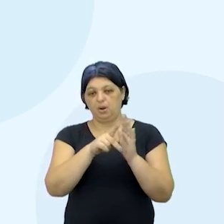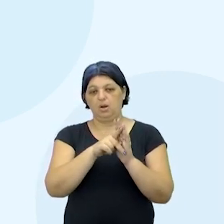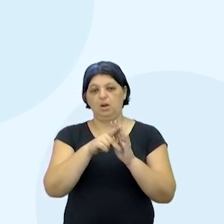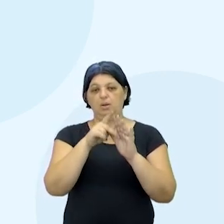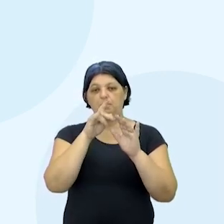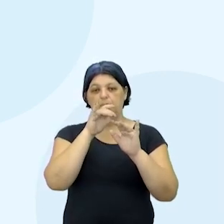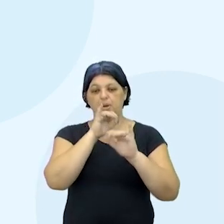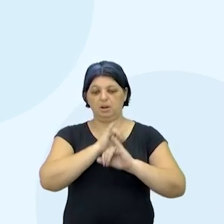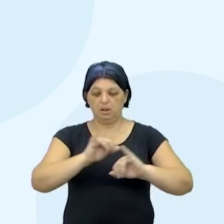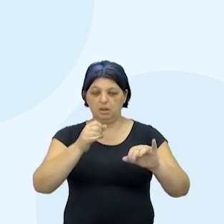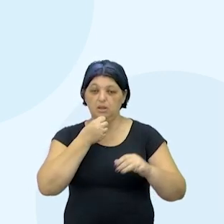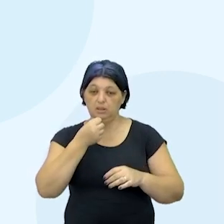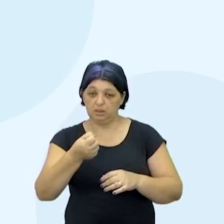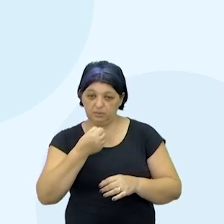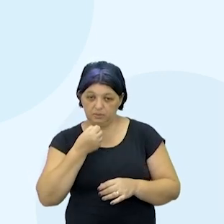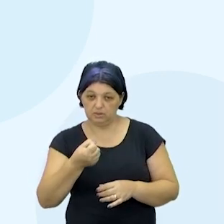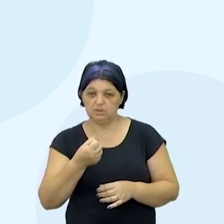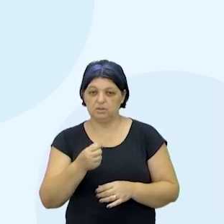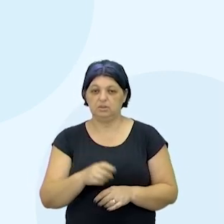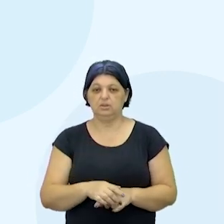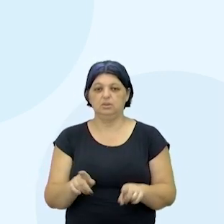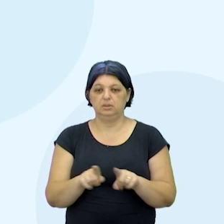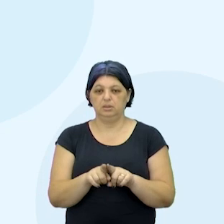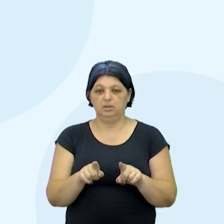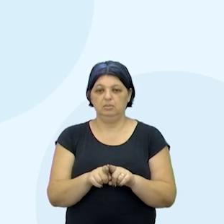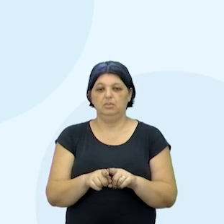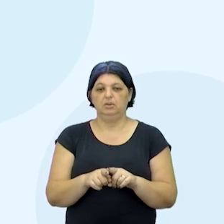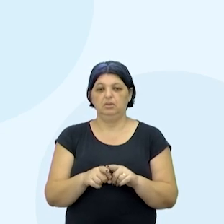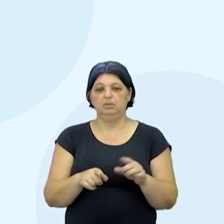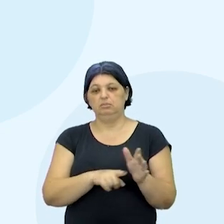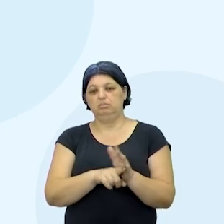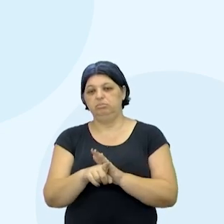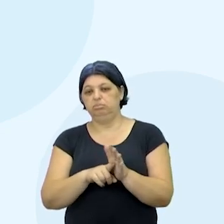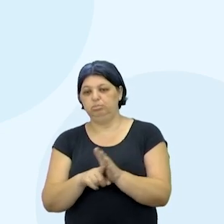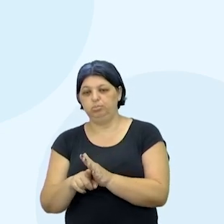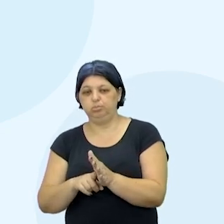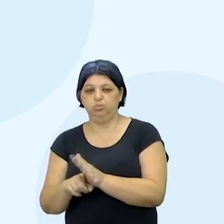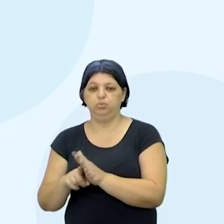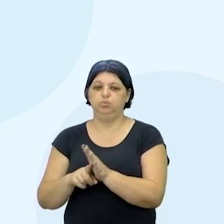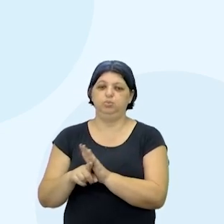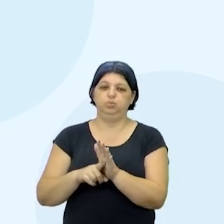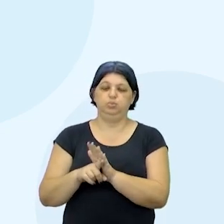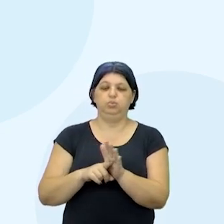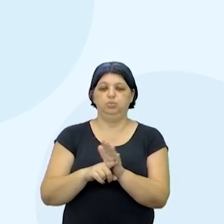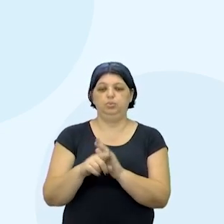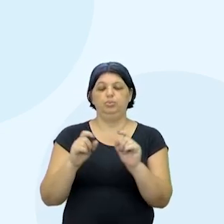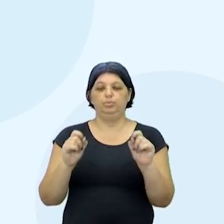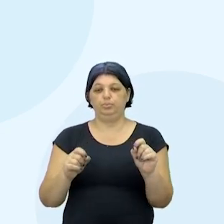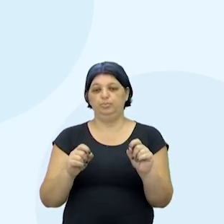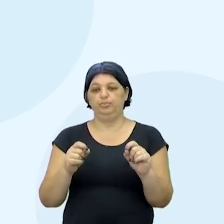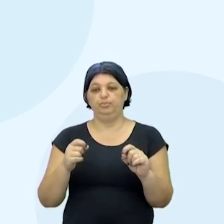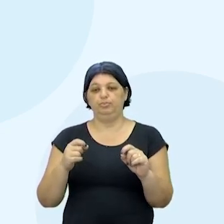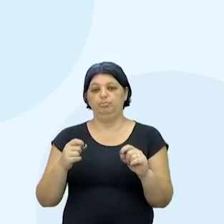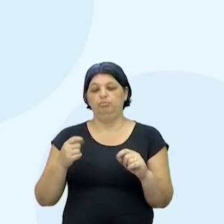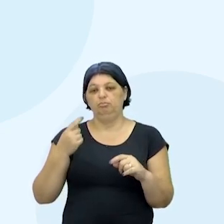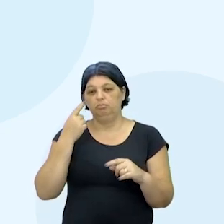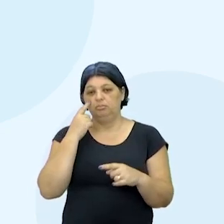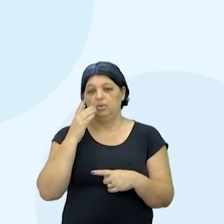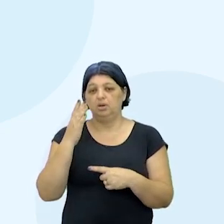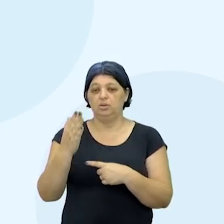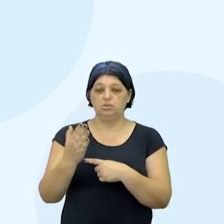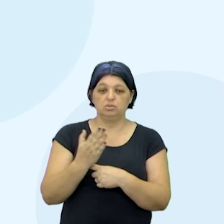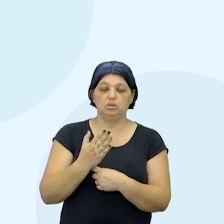de verdade. O observatório da imprensa internacional, que vai nos ajudar a verificar